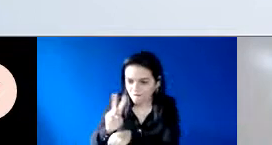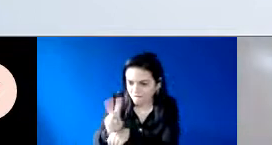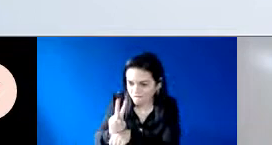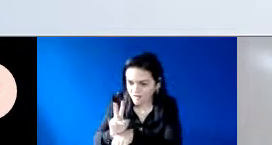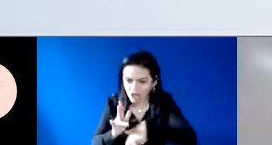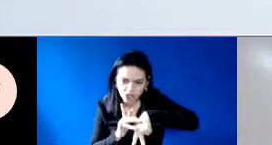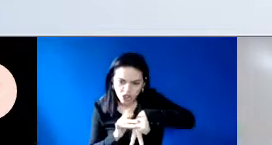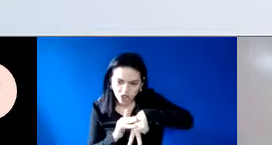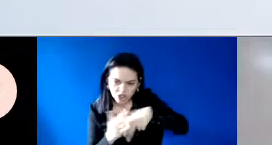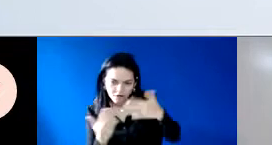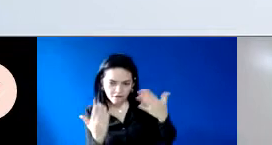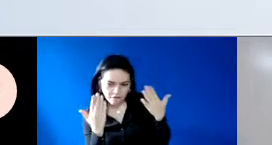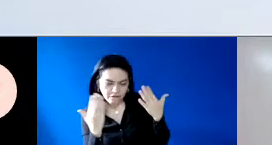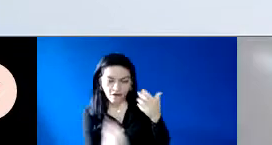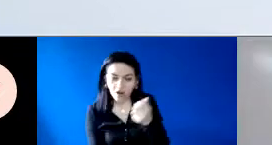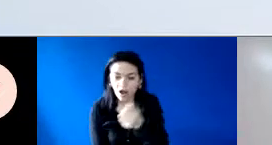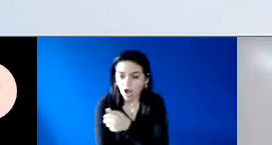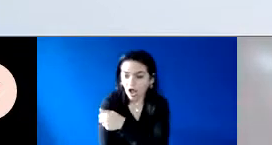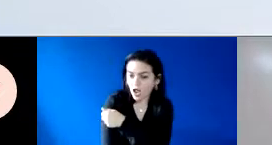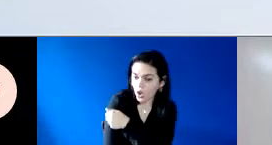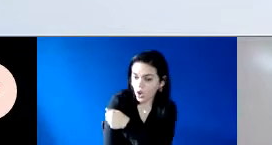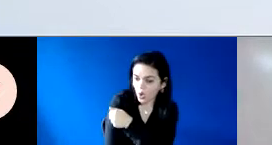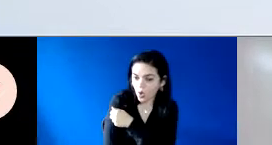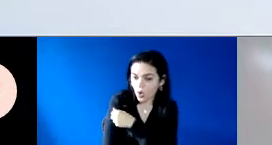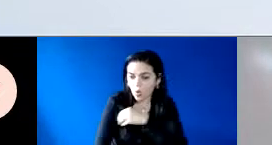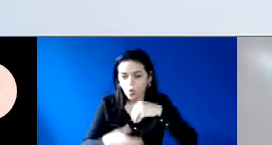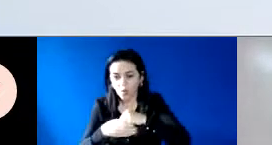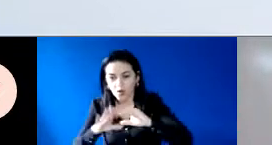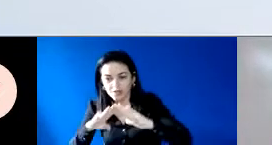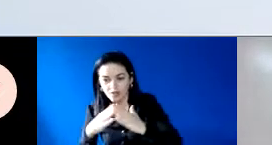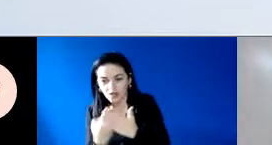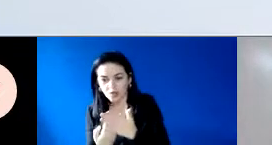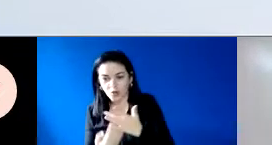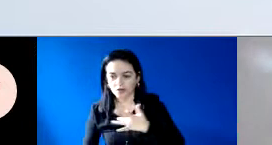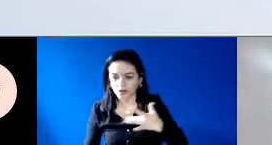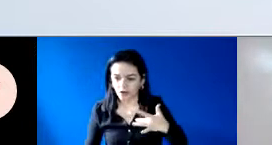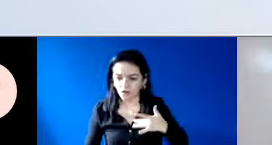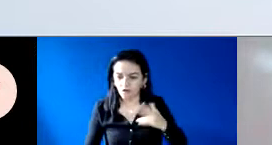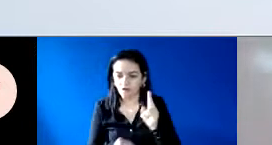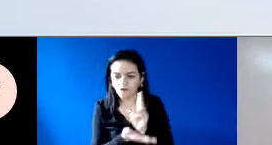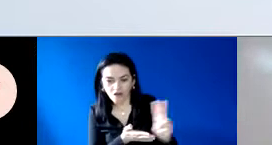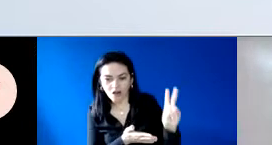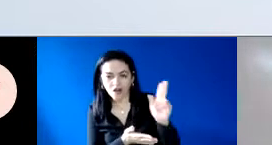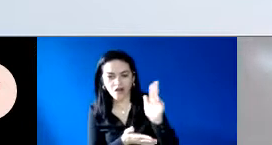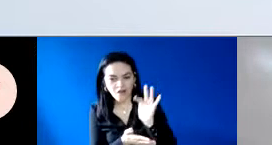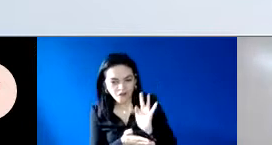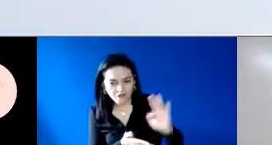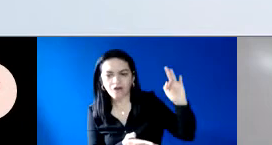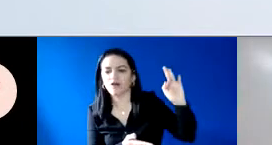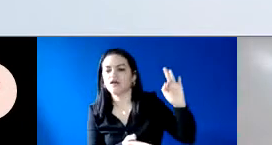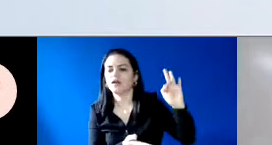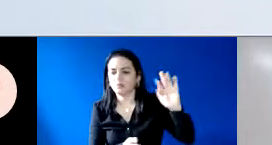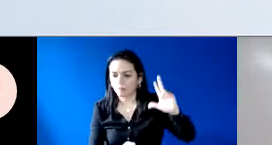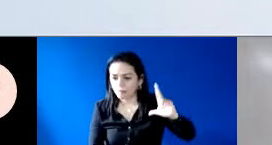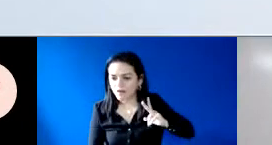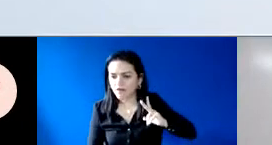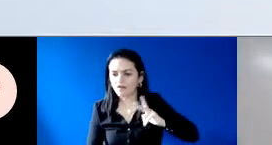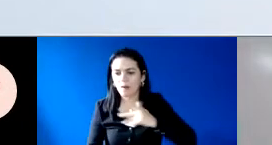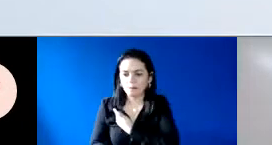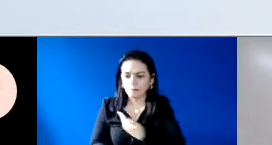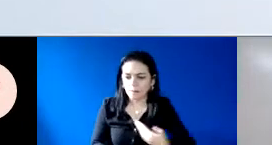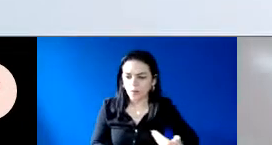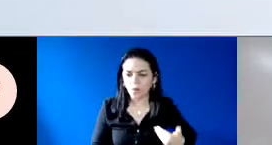envolvendo alunos das escolas de saúde, das faculdades, das universidades públicas e privadas, deslocando o